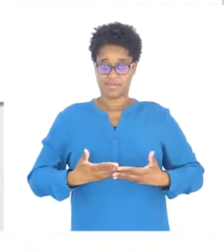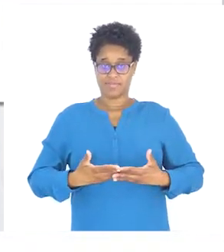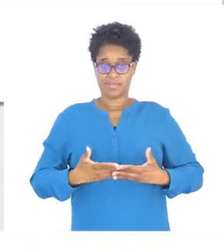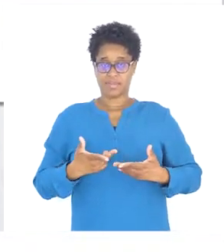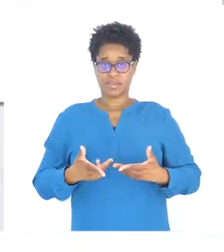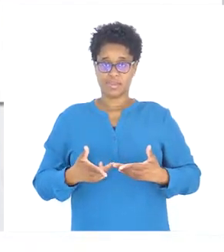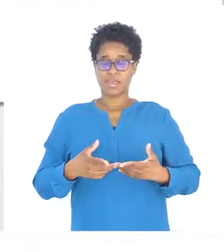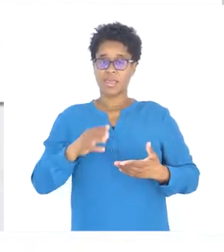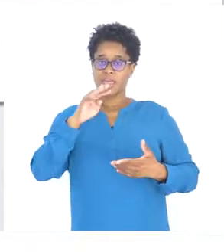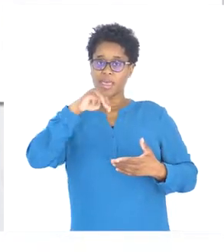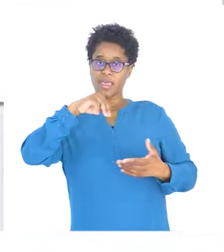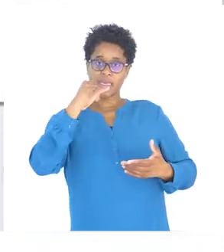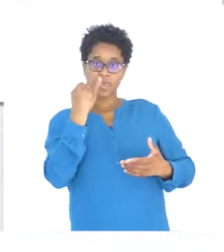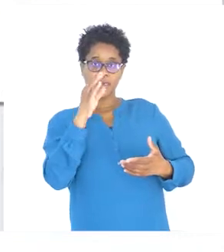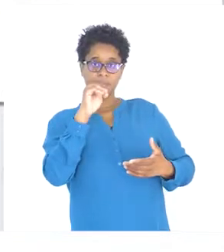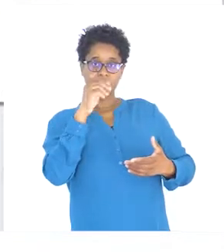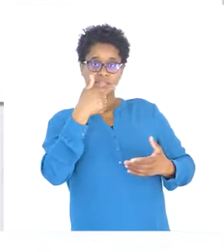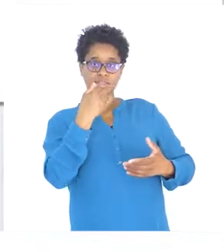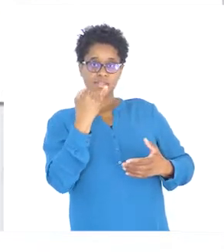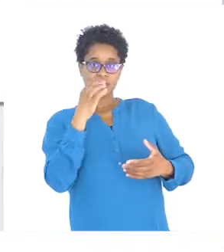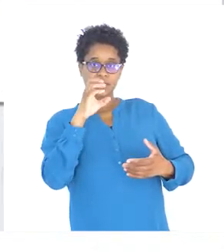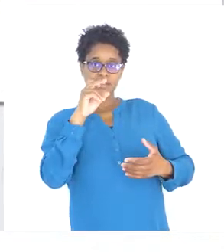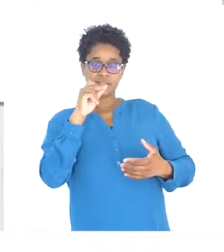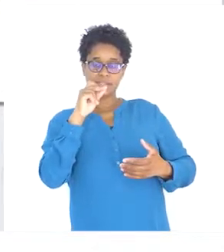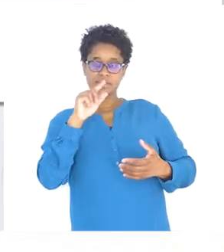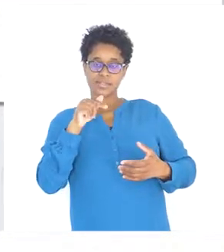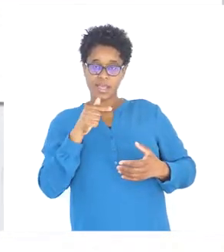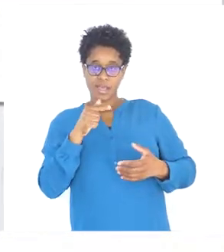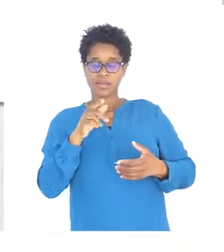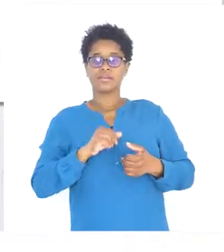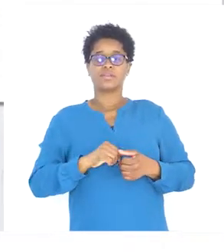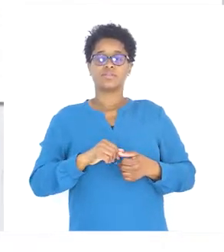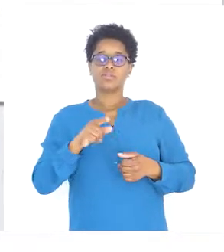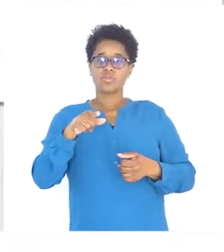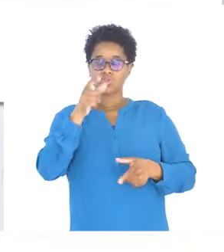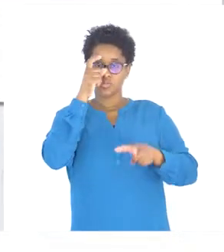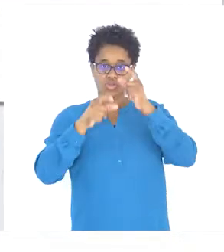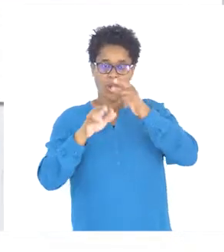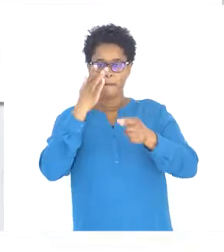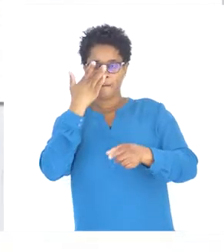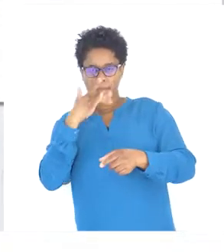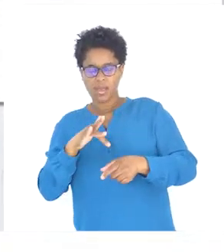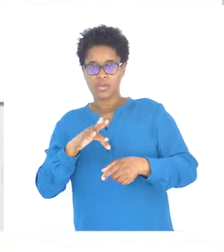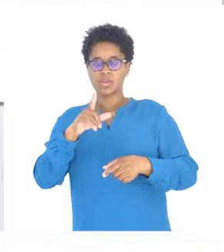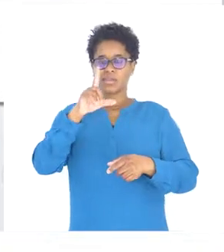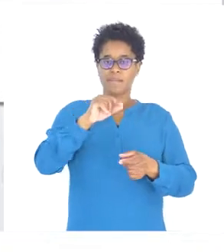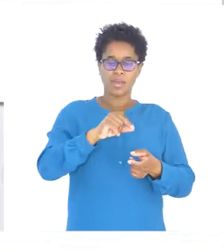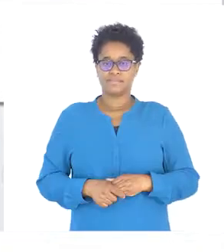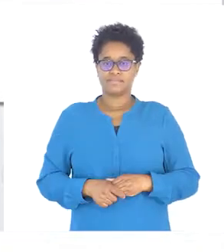é mestiça, ou seja, dos negros e dos brancos.